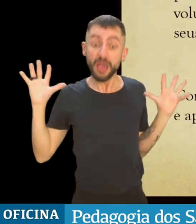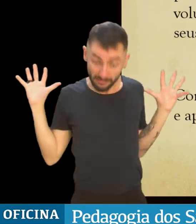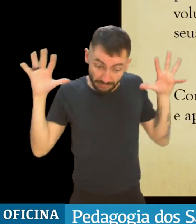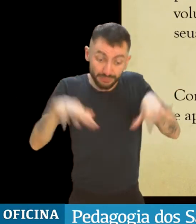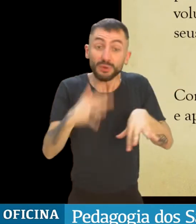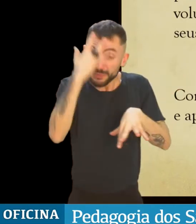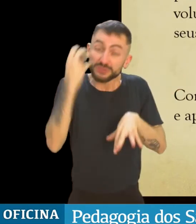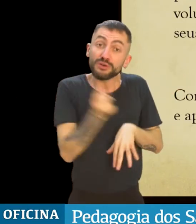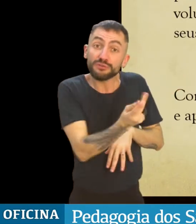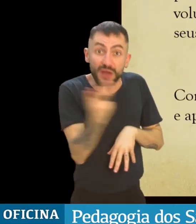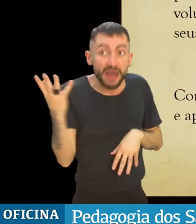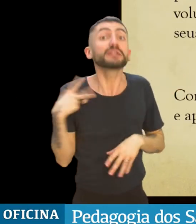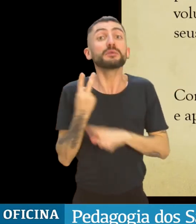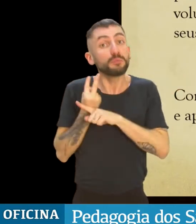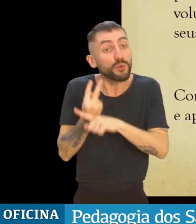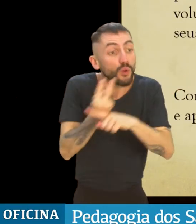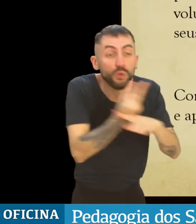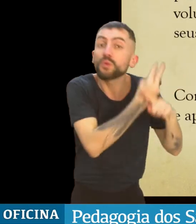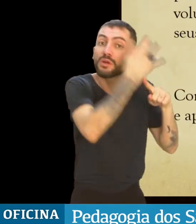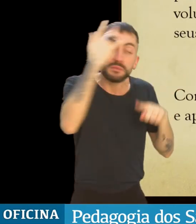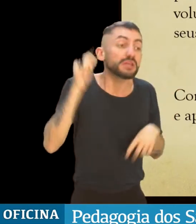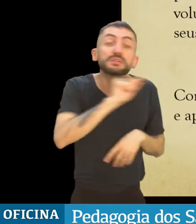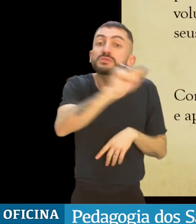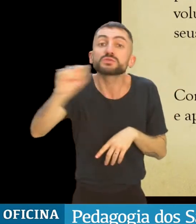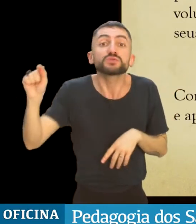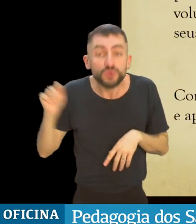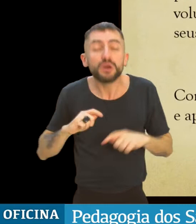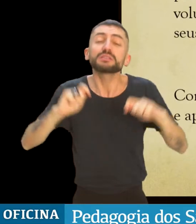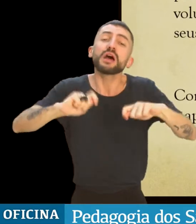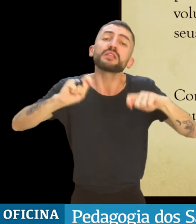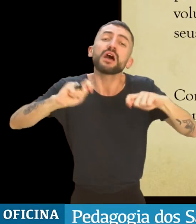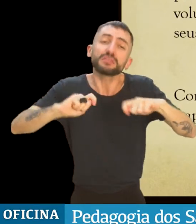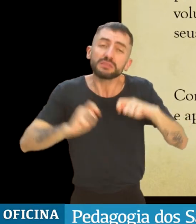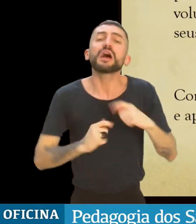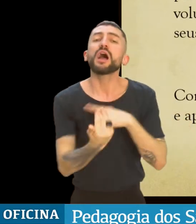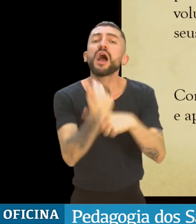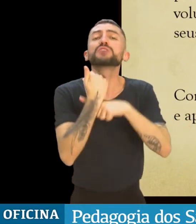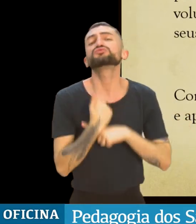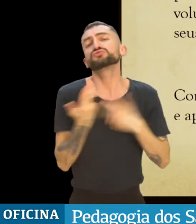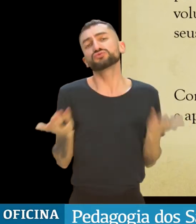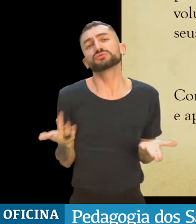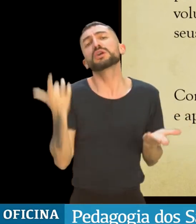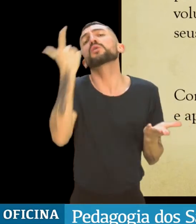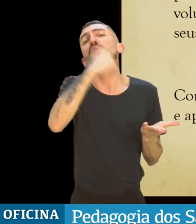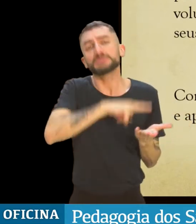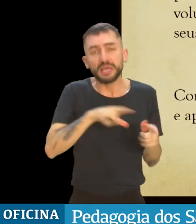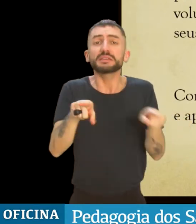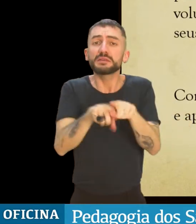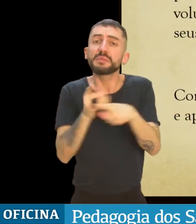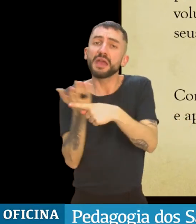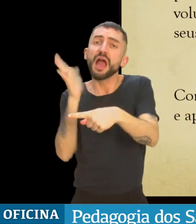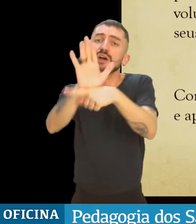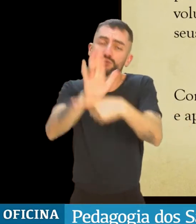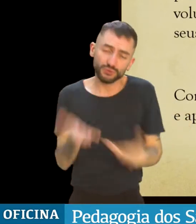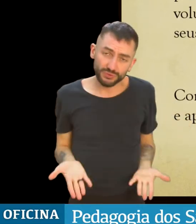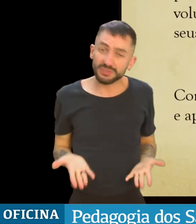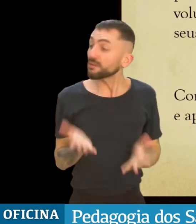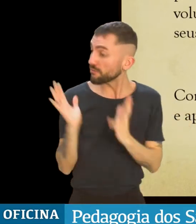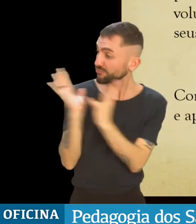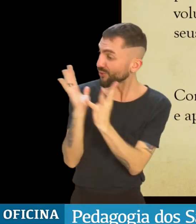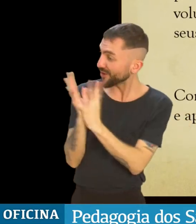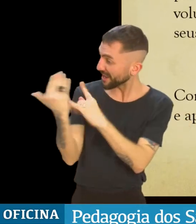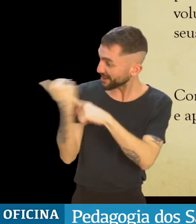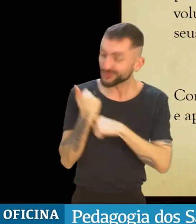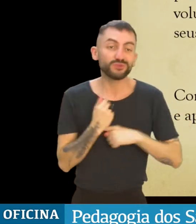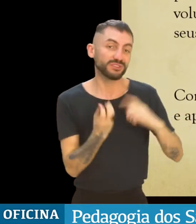parceiros, você precisa encontrar outras colegas que embarquem nessa ideia com você. Eu costumo dizer que